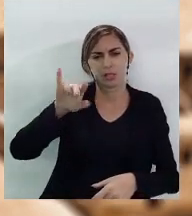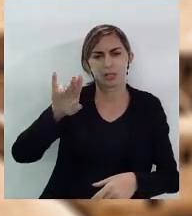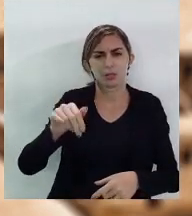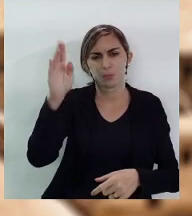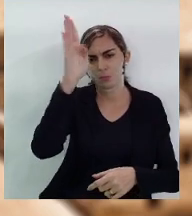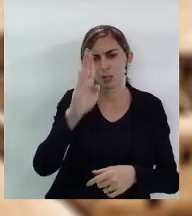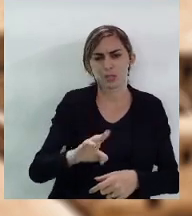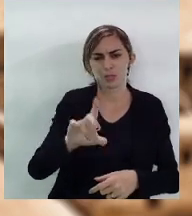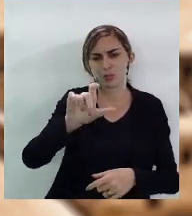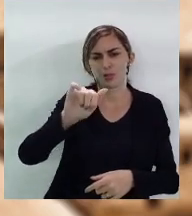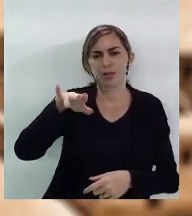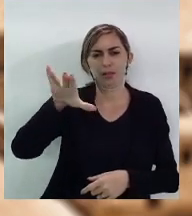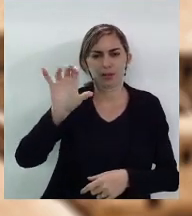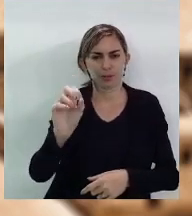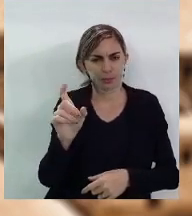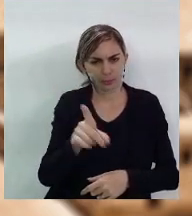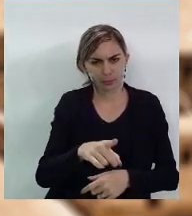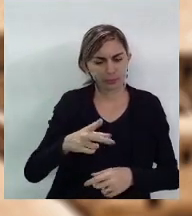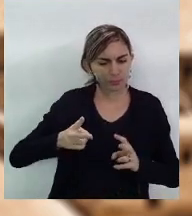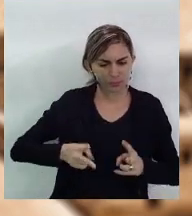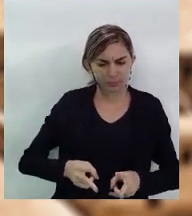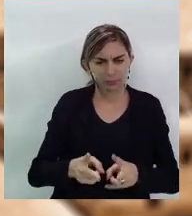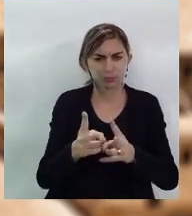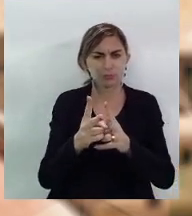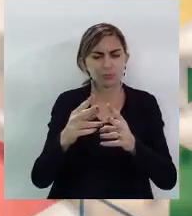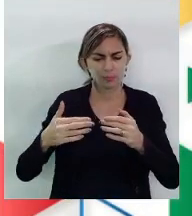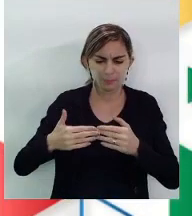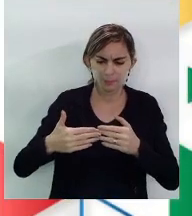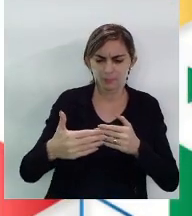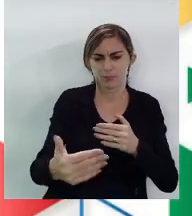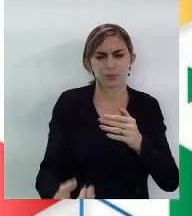laico, lembre-se disso. Vamos adiante. A